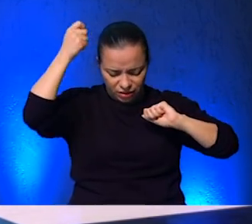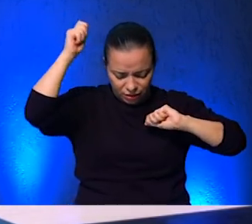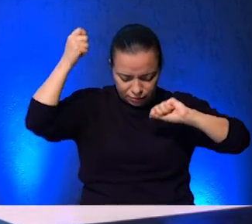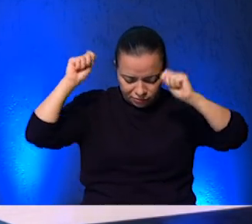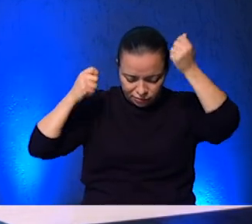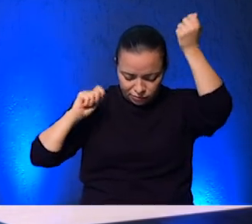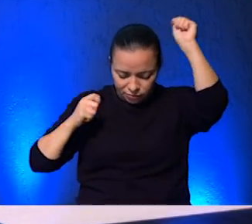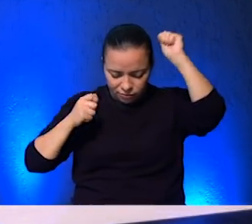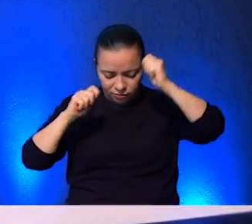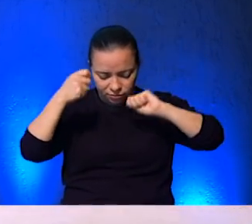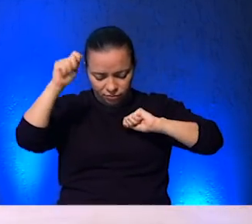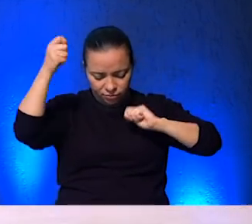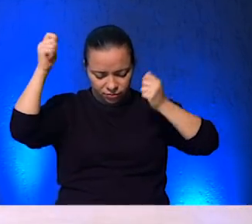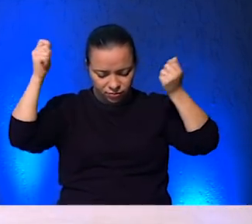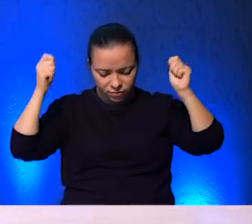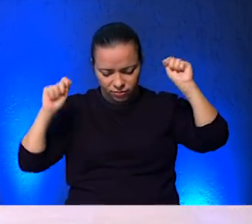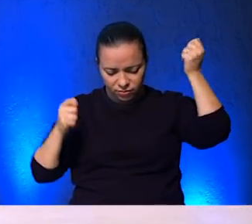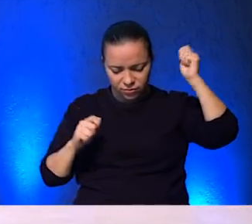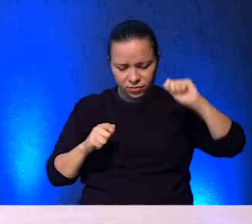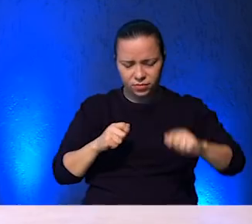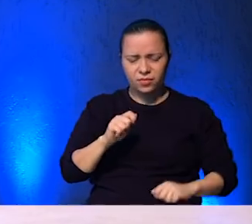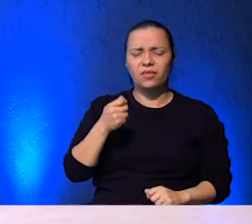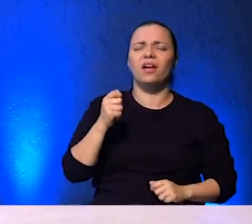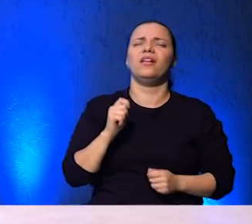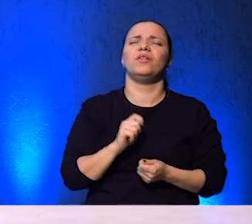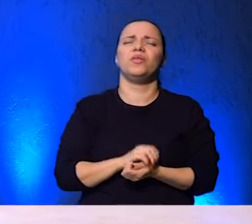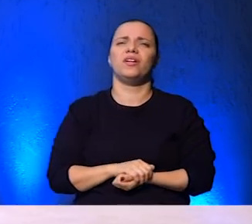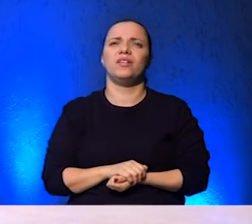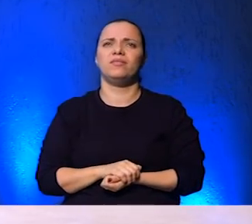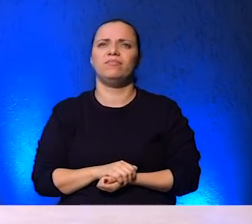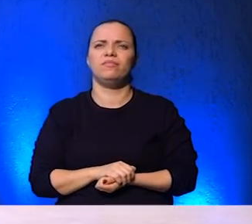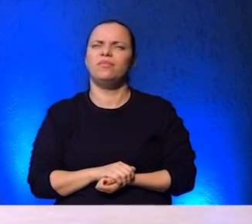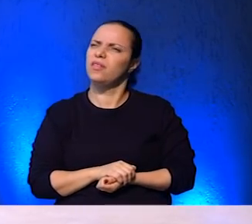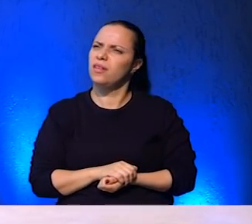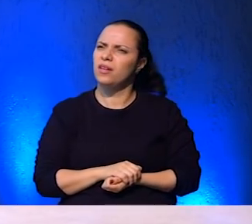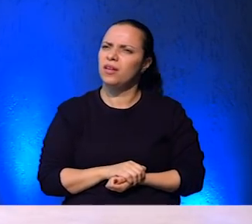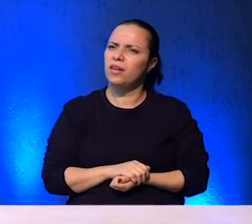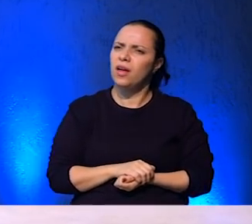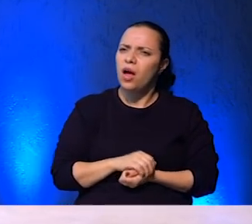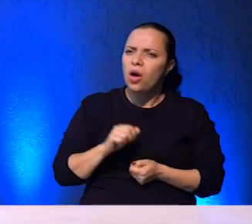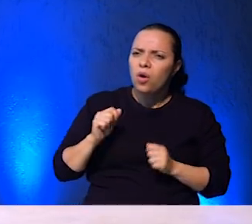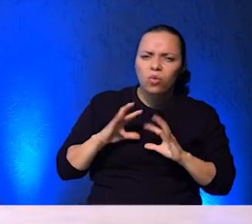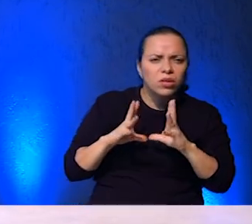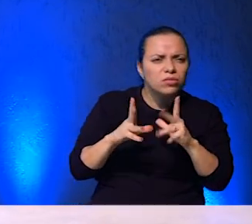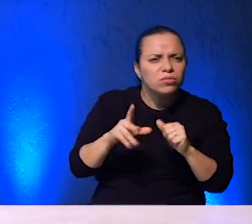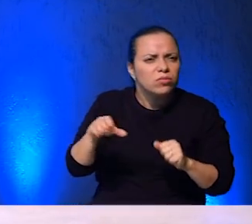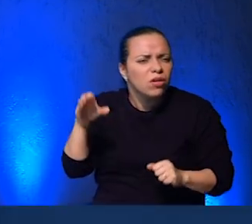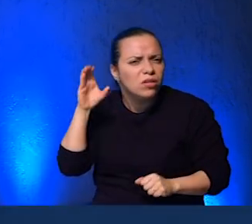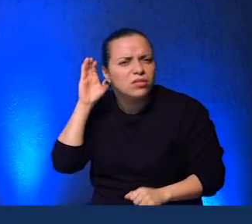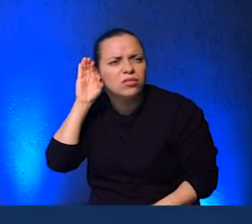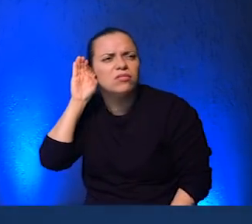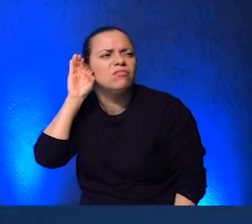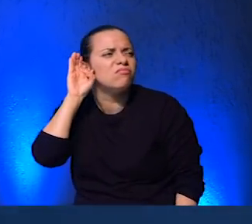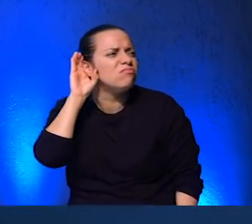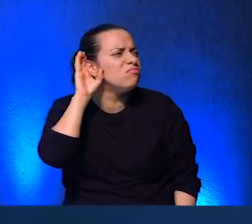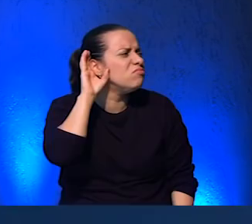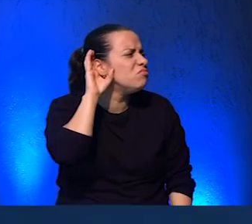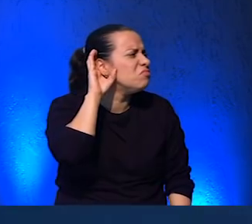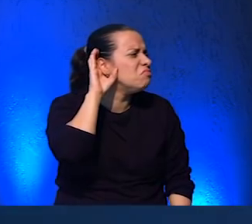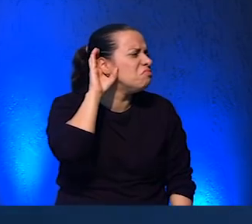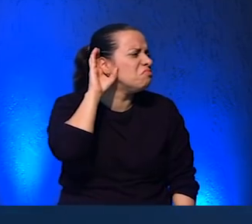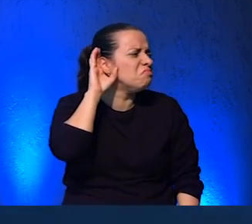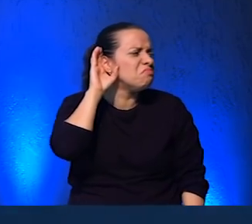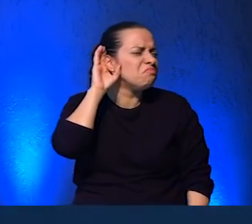que quando tudo diz que não o meu deus tua